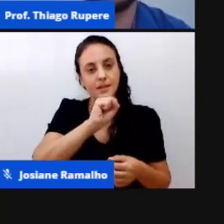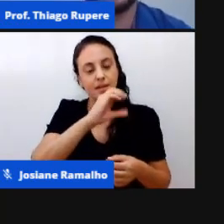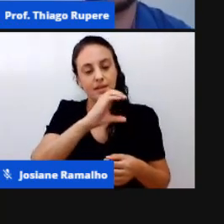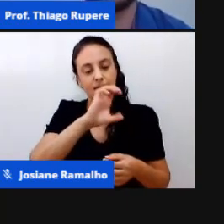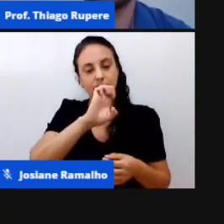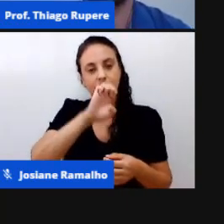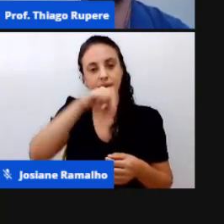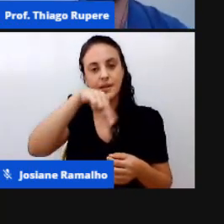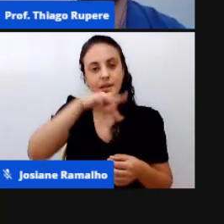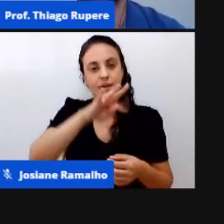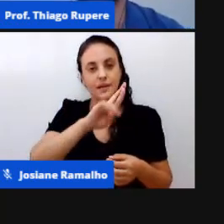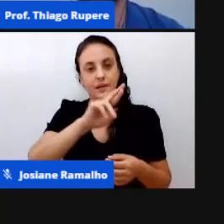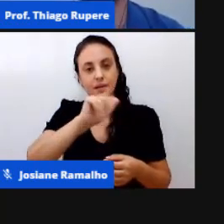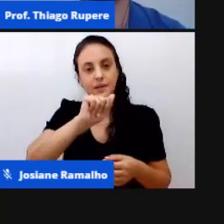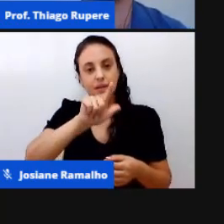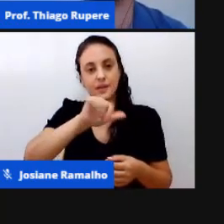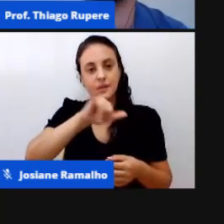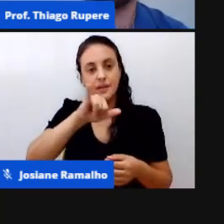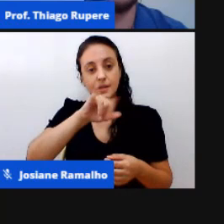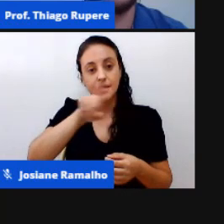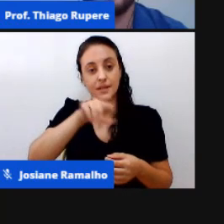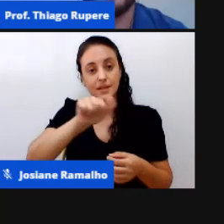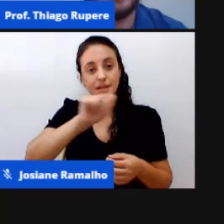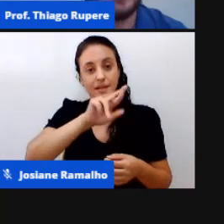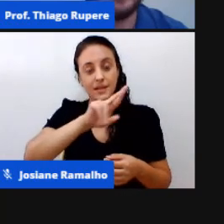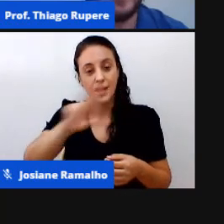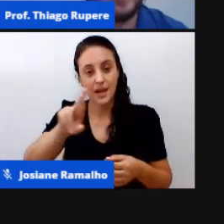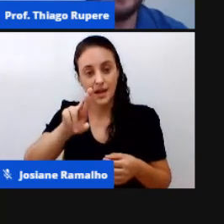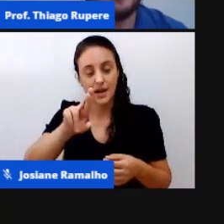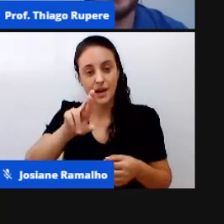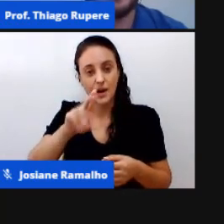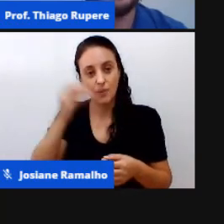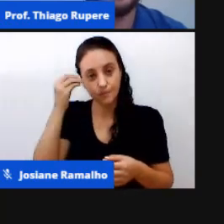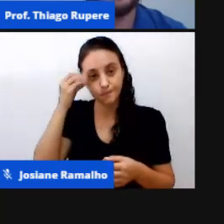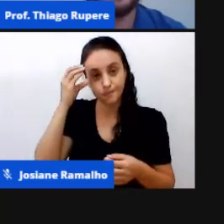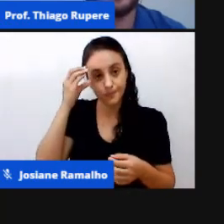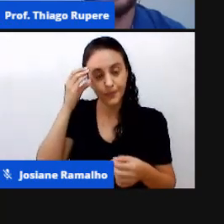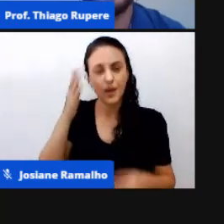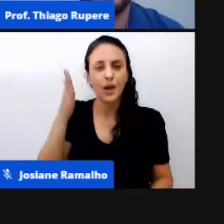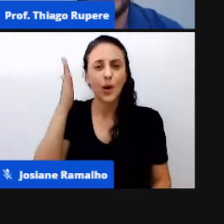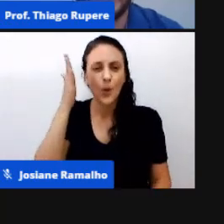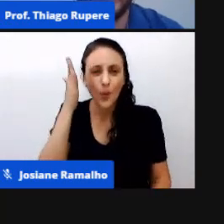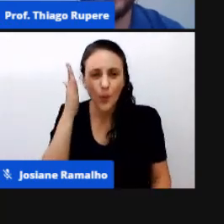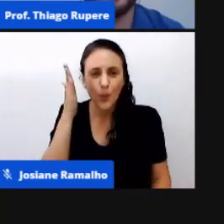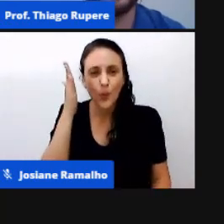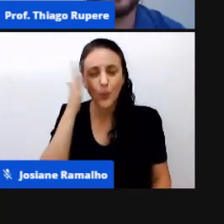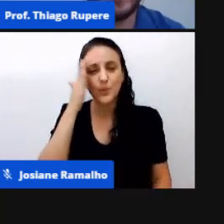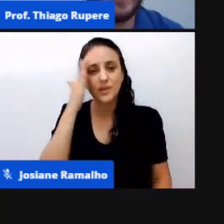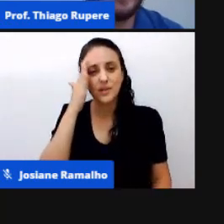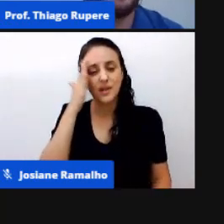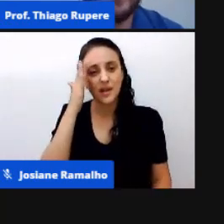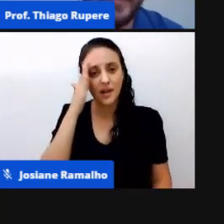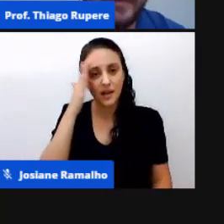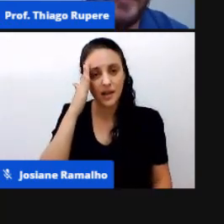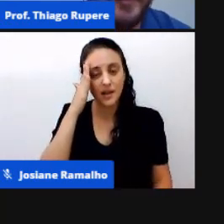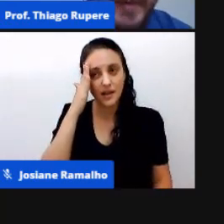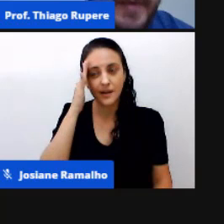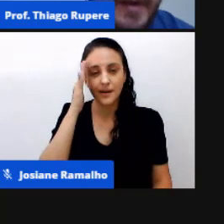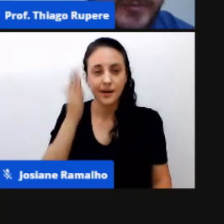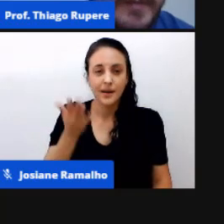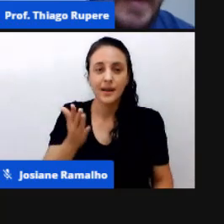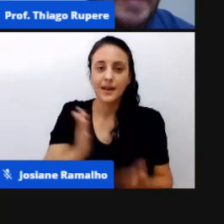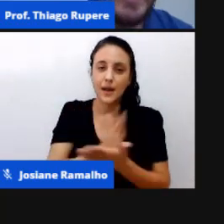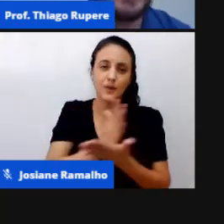próprio conhecimento. Eu sei que nem sempre atende a nossa realidade, essa questão da disciplina no estudo, até nós, né, se